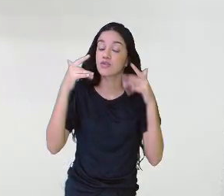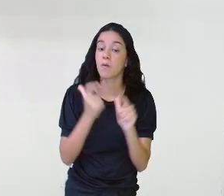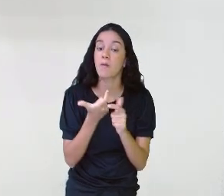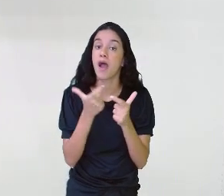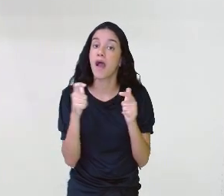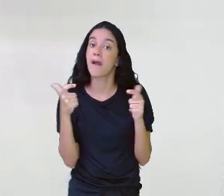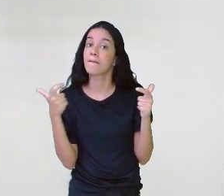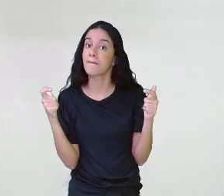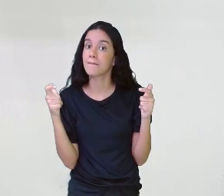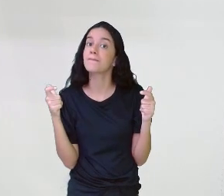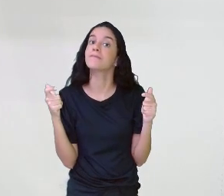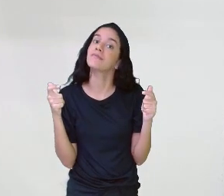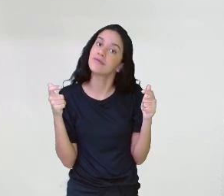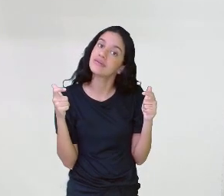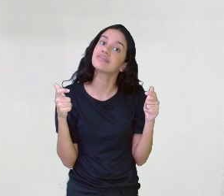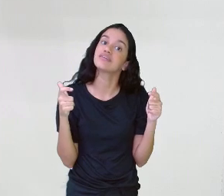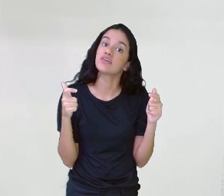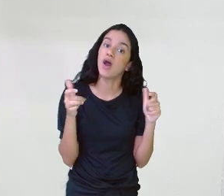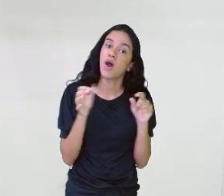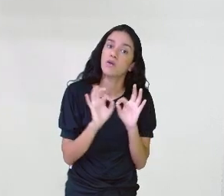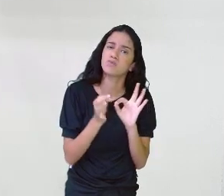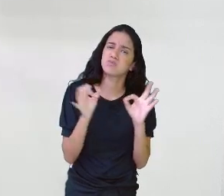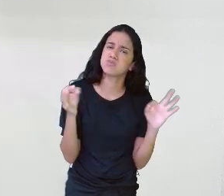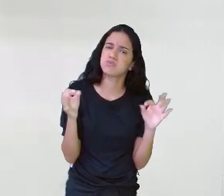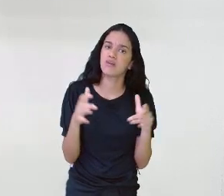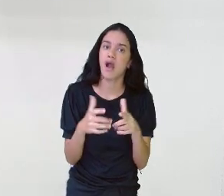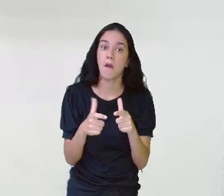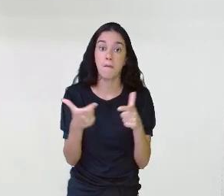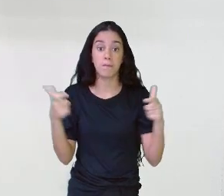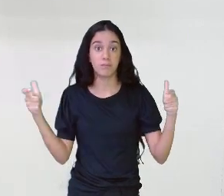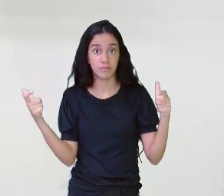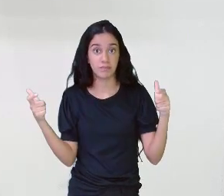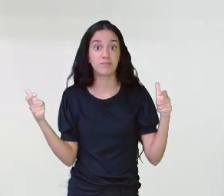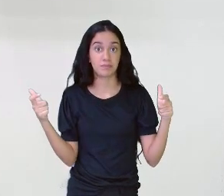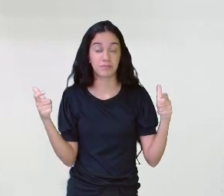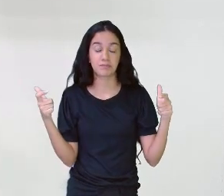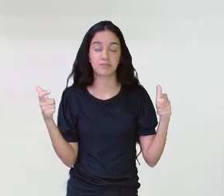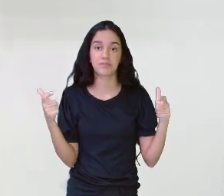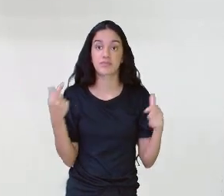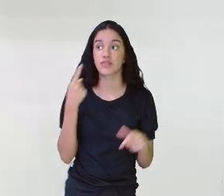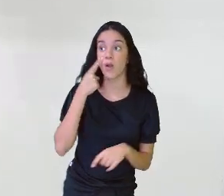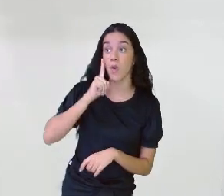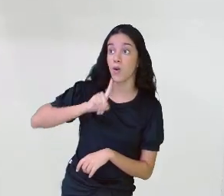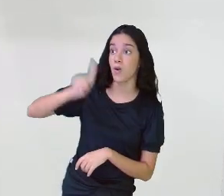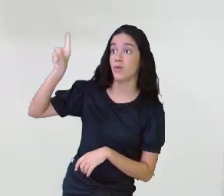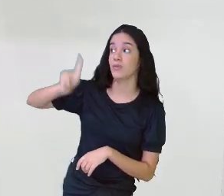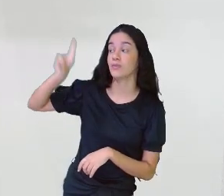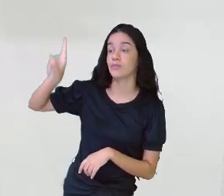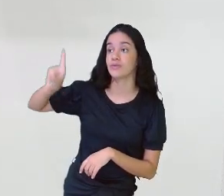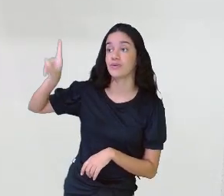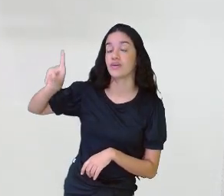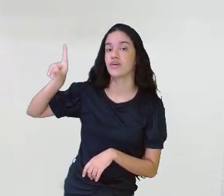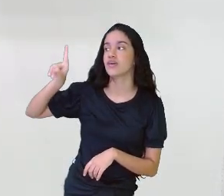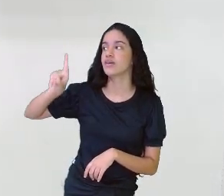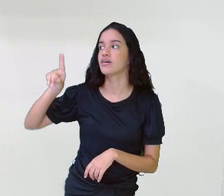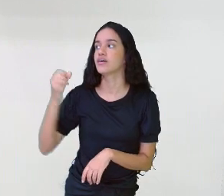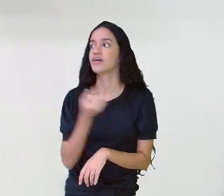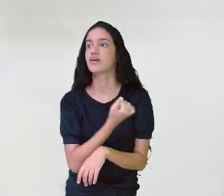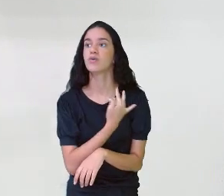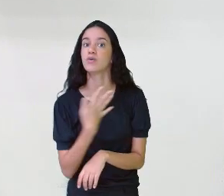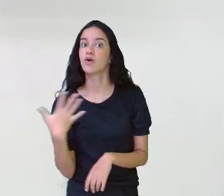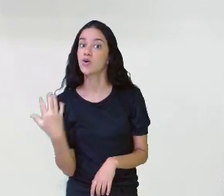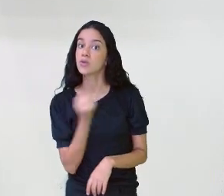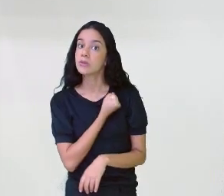em termos de extensão, ela é a maior. Olha quantos números.